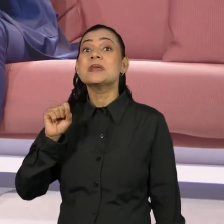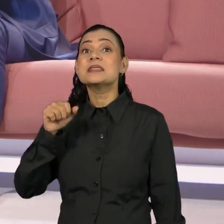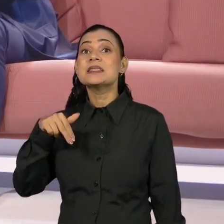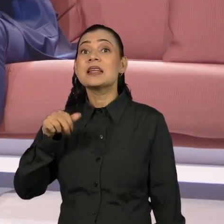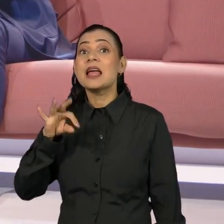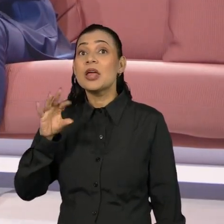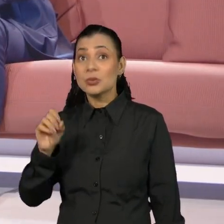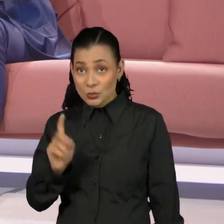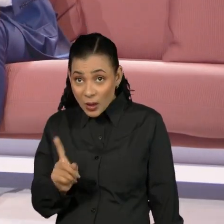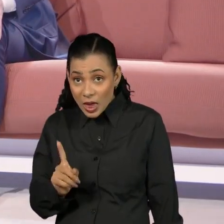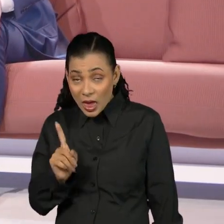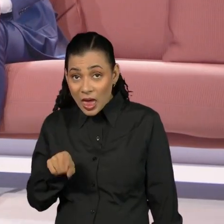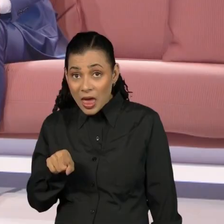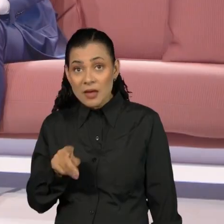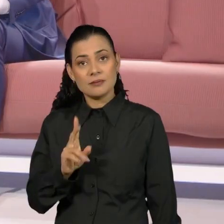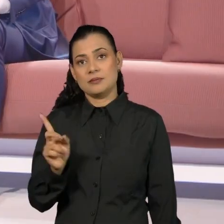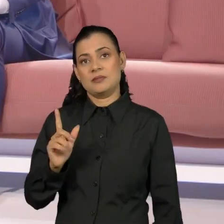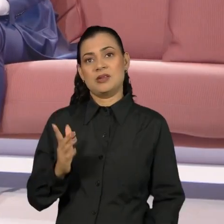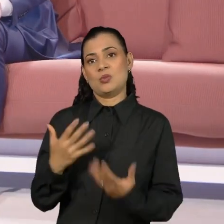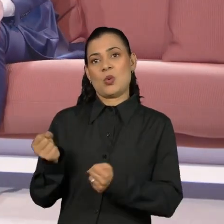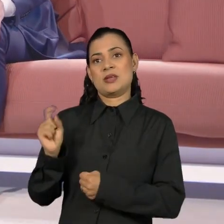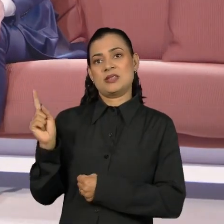mas não foi aprovado. Não foi.